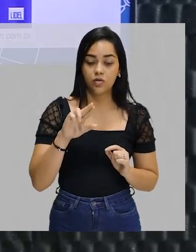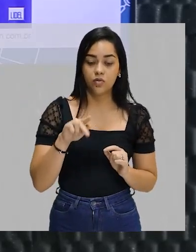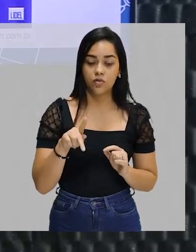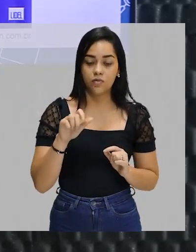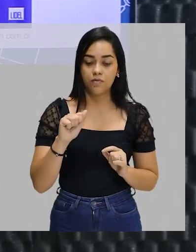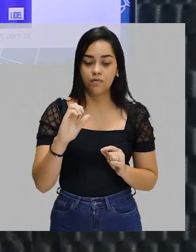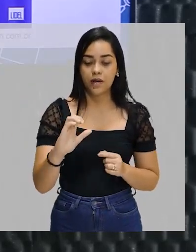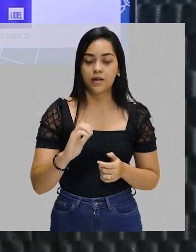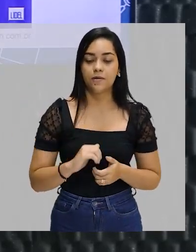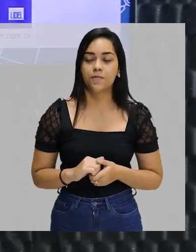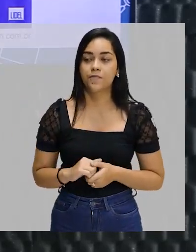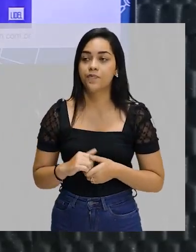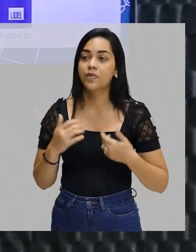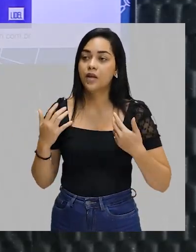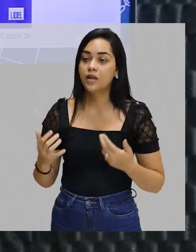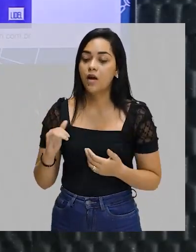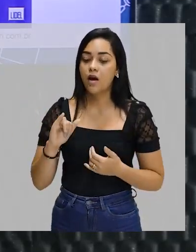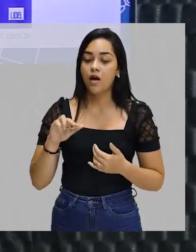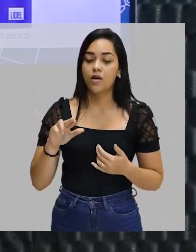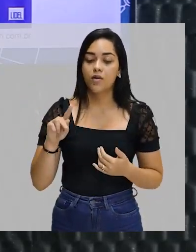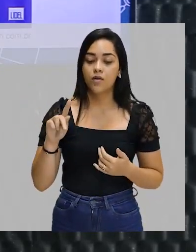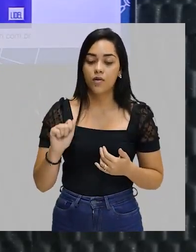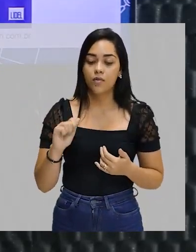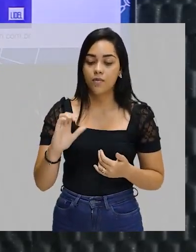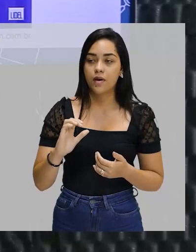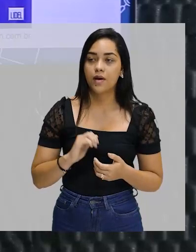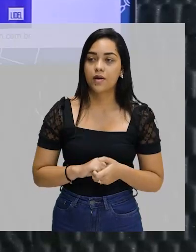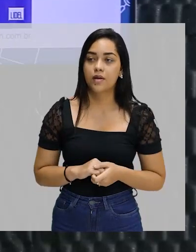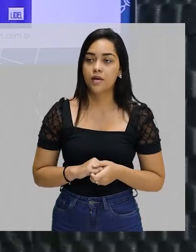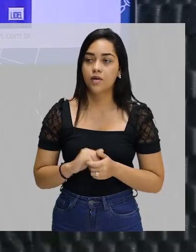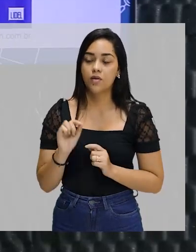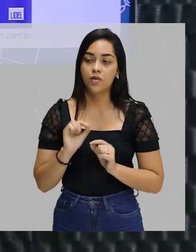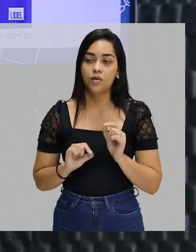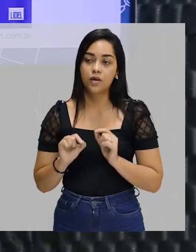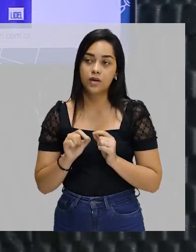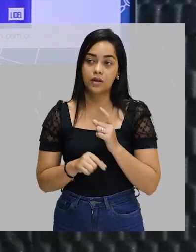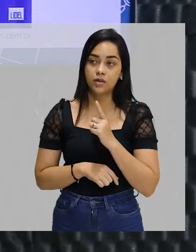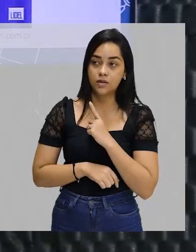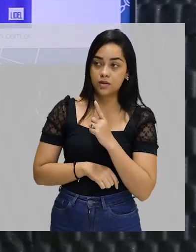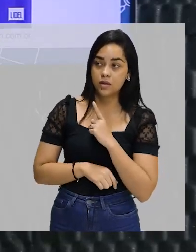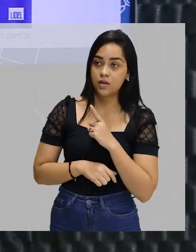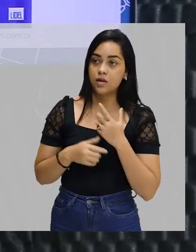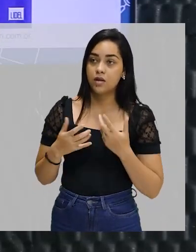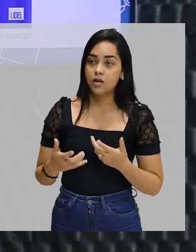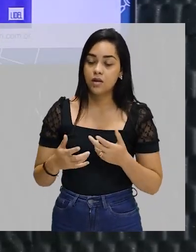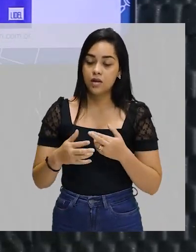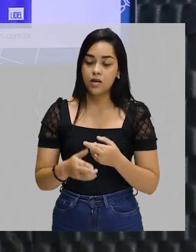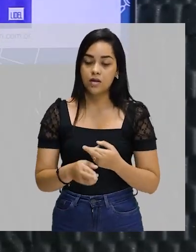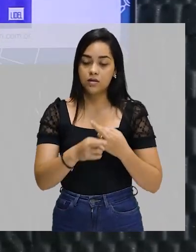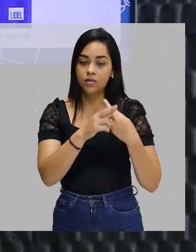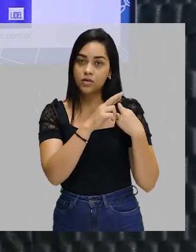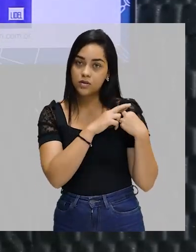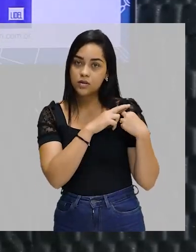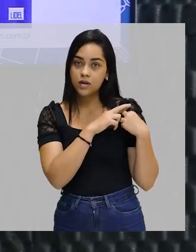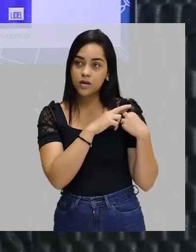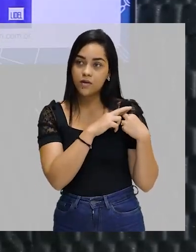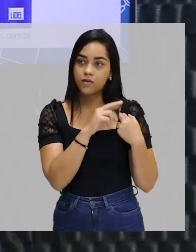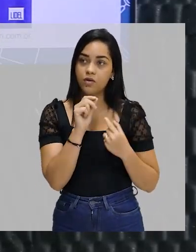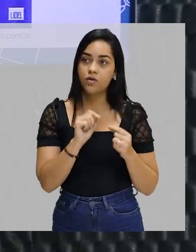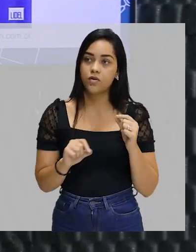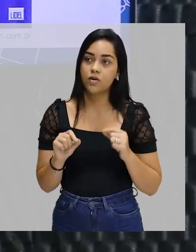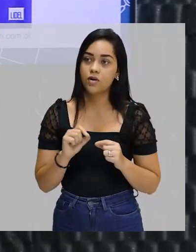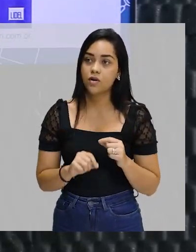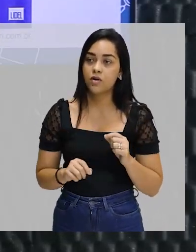IUPAC, ok? Então, a IUPAC é a instituição responsável por